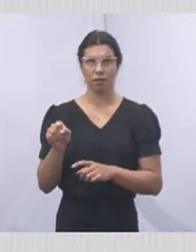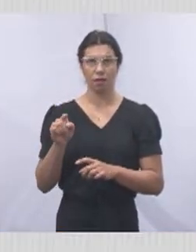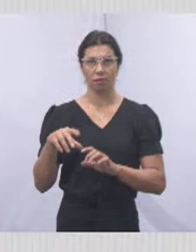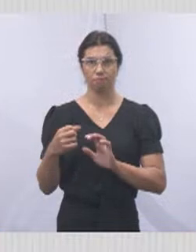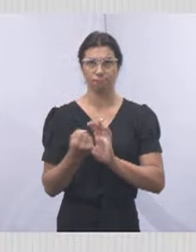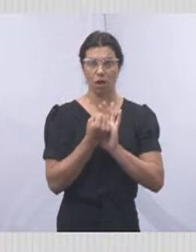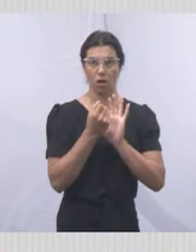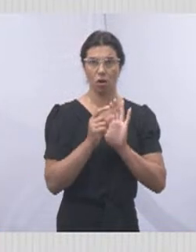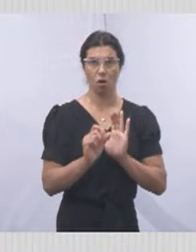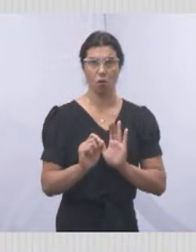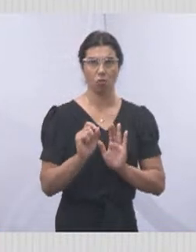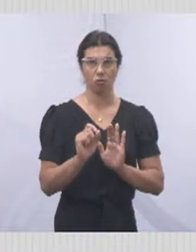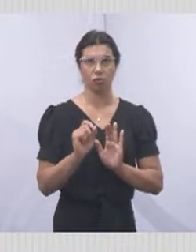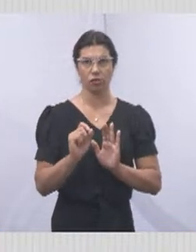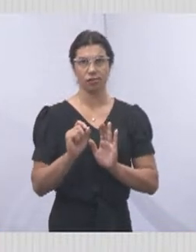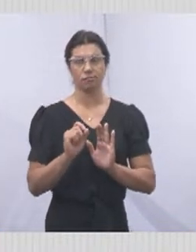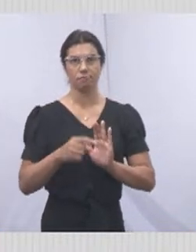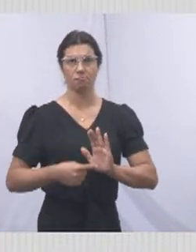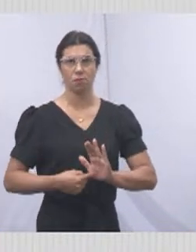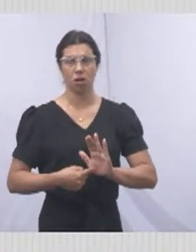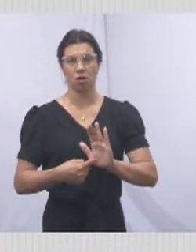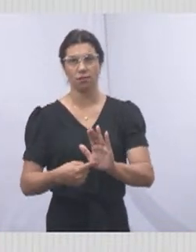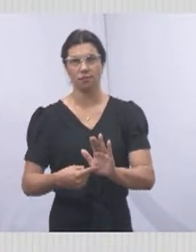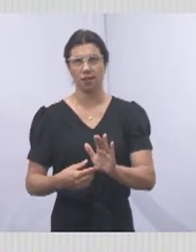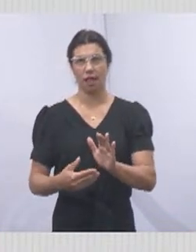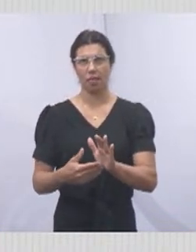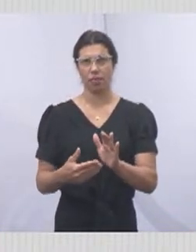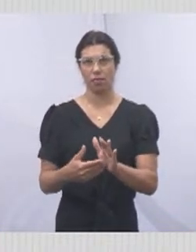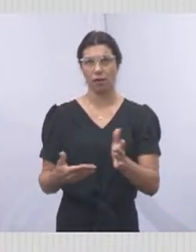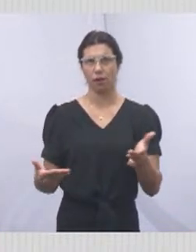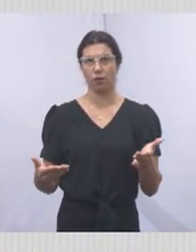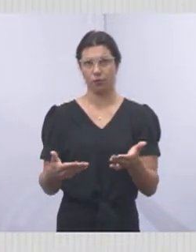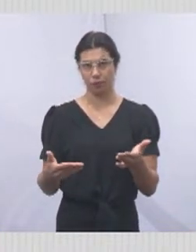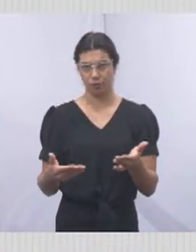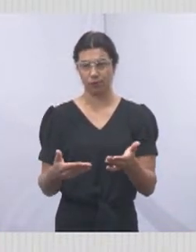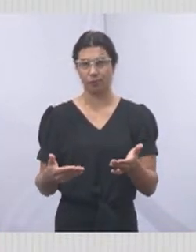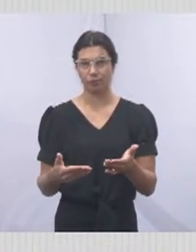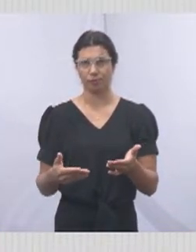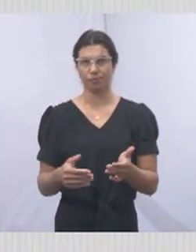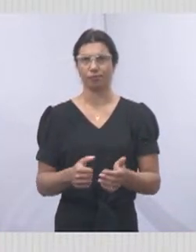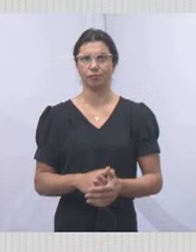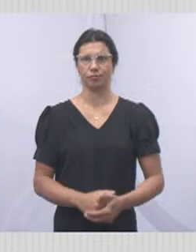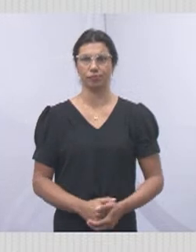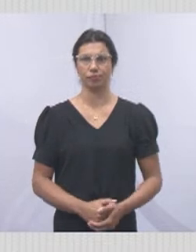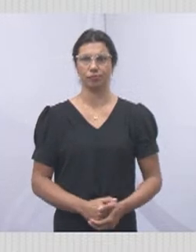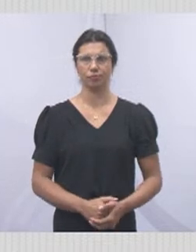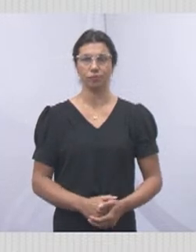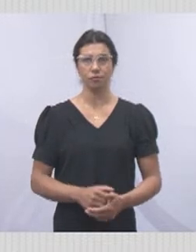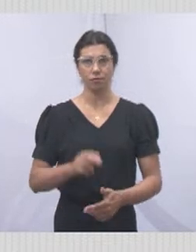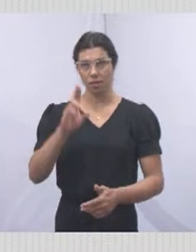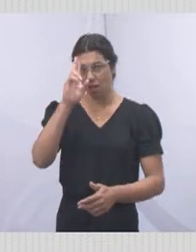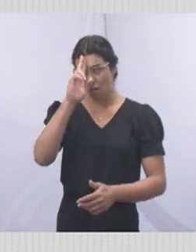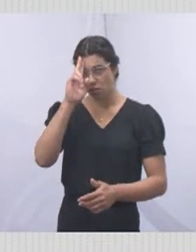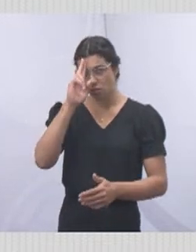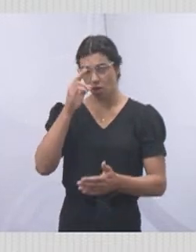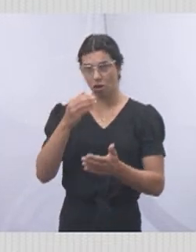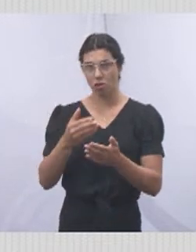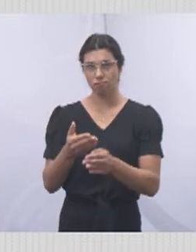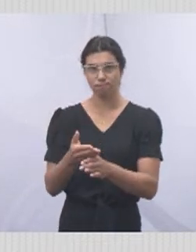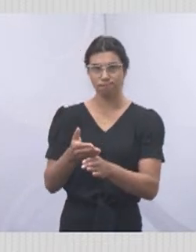impacto ressoa ainda nos dias atuais. Sua história teve